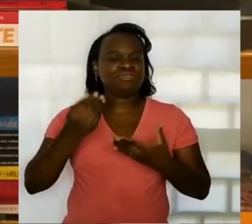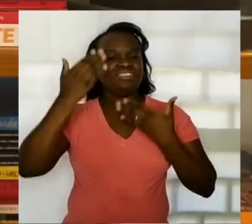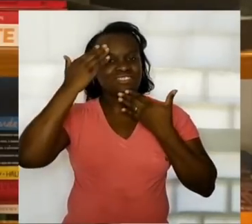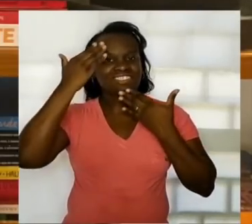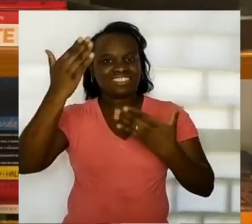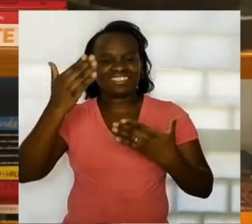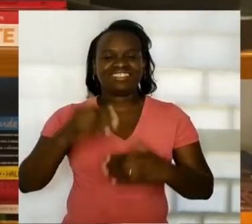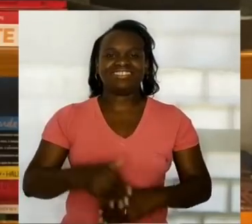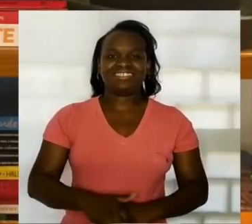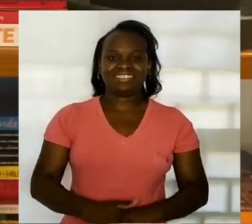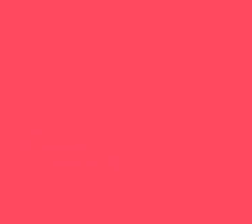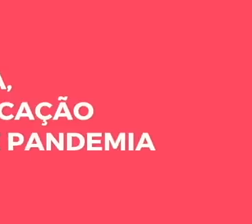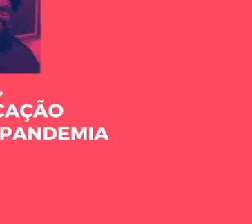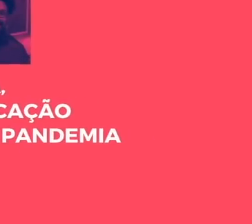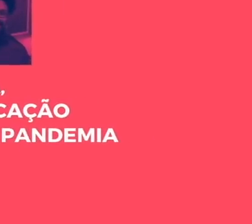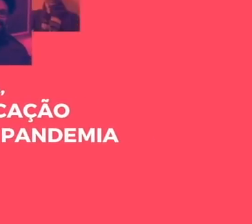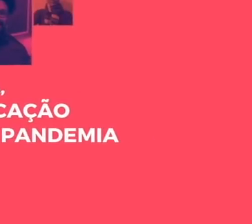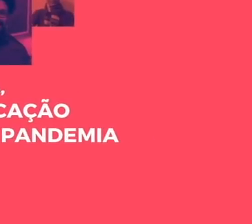Muitíssimo obrigado.